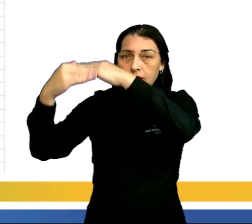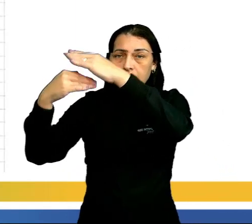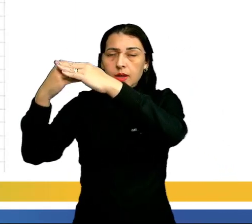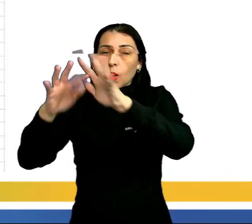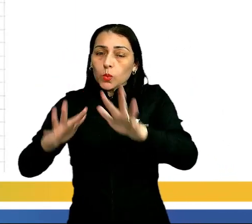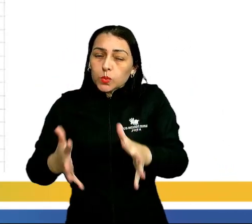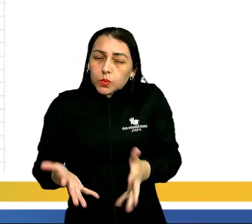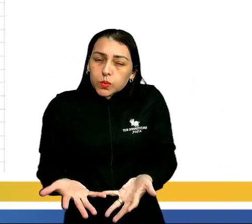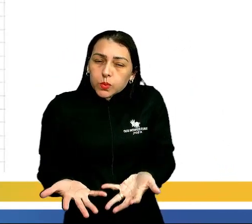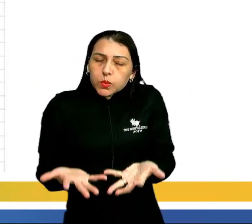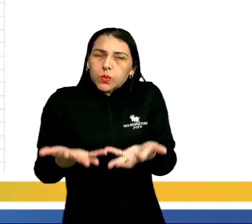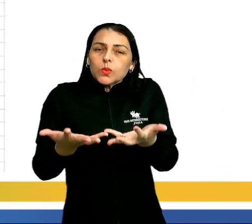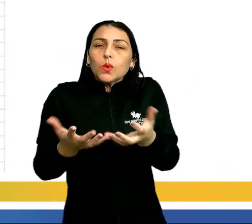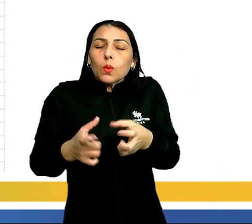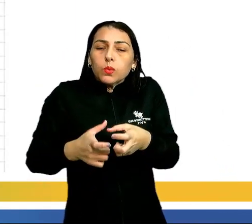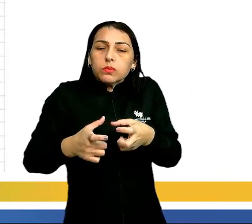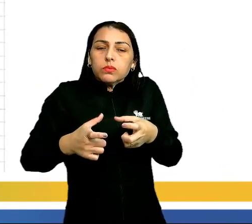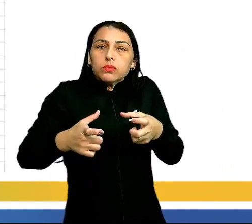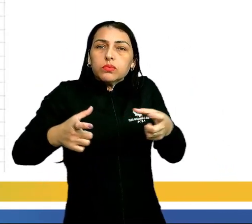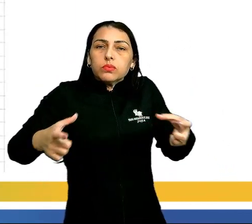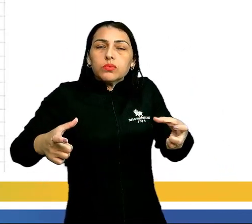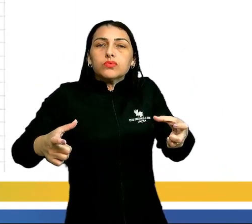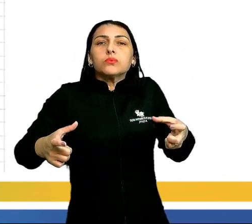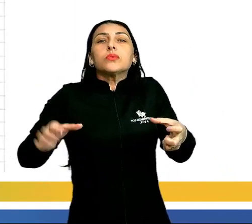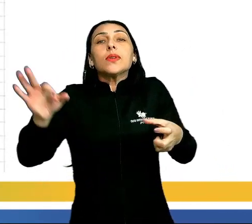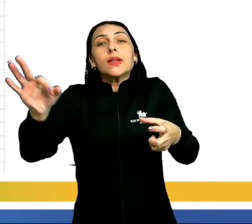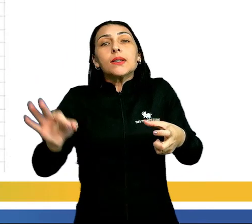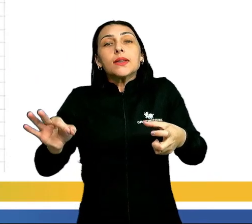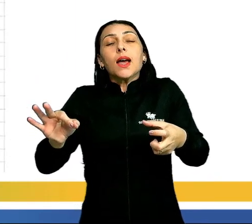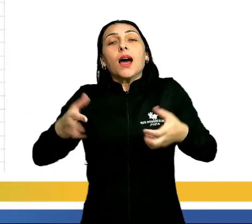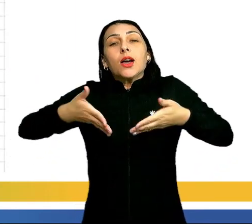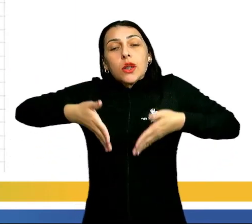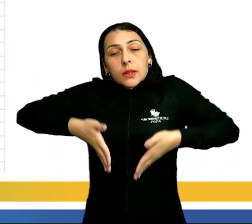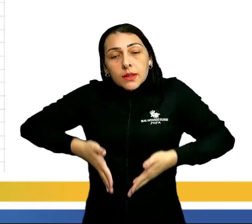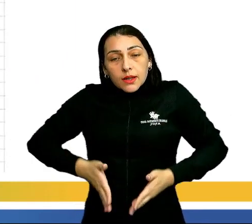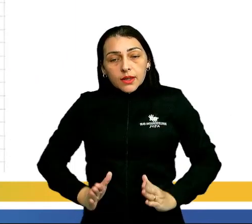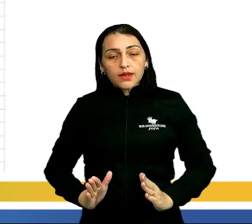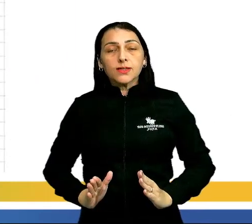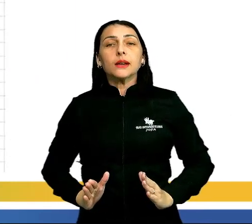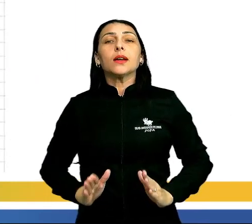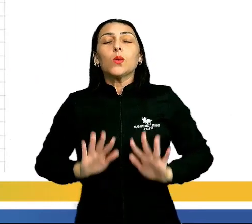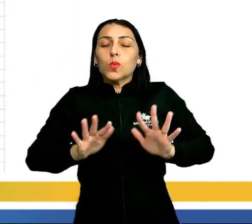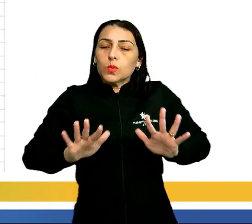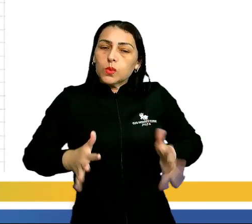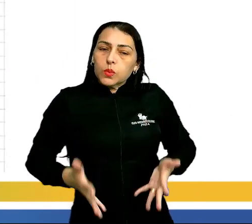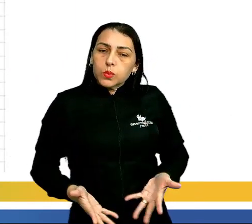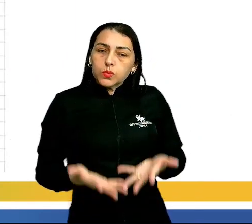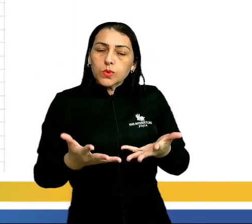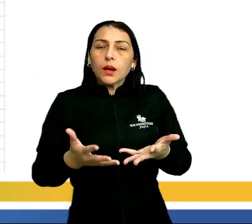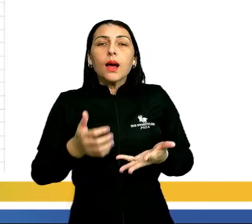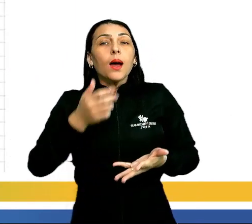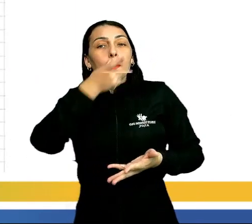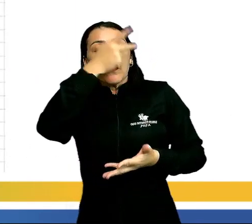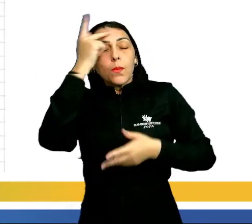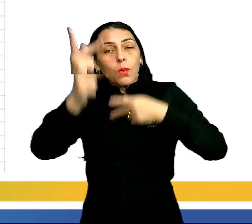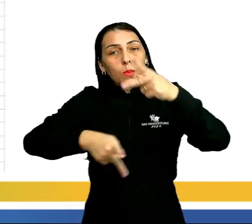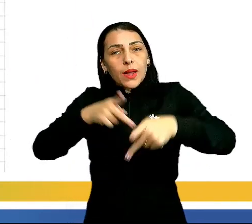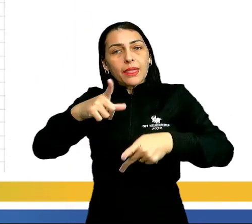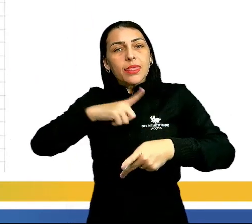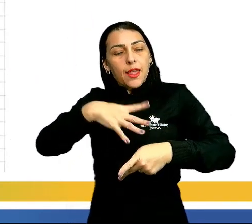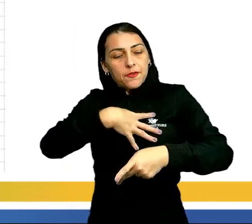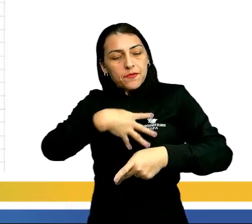que estimulam o crescimento na taxa de natalidade, onde eles estimulam aí a população a